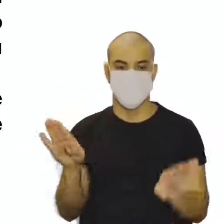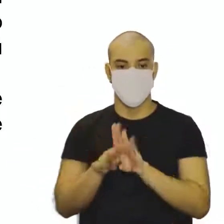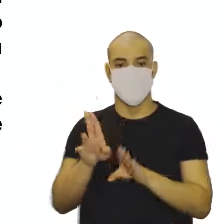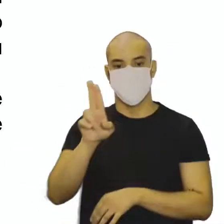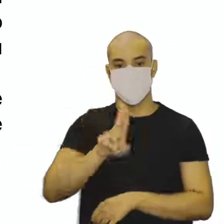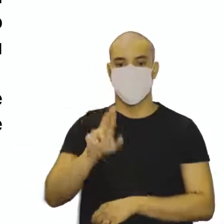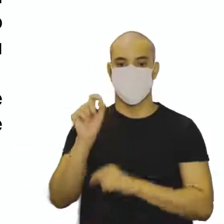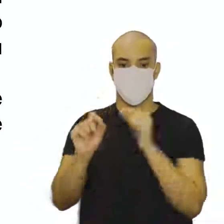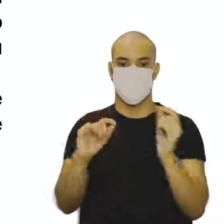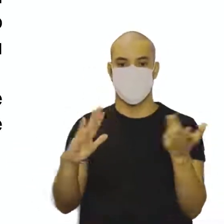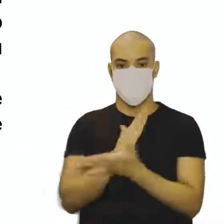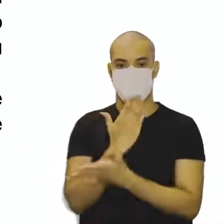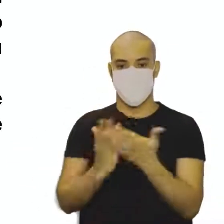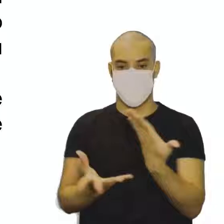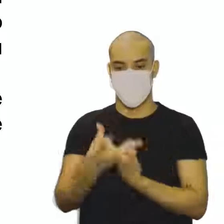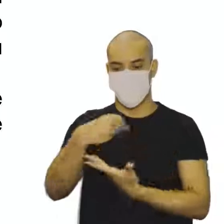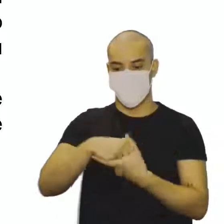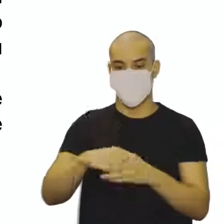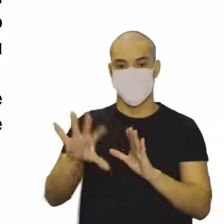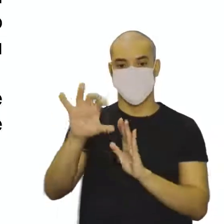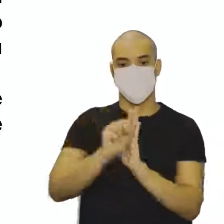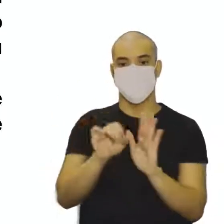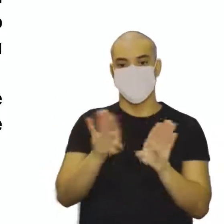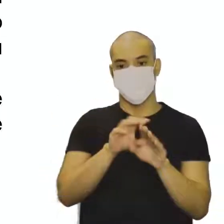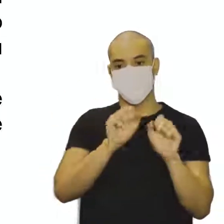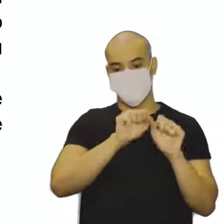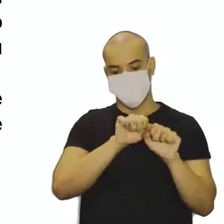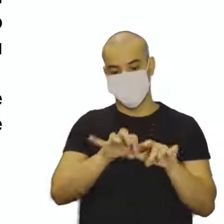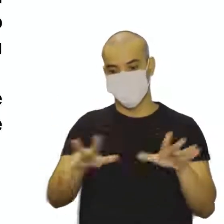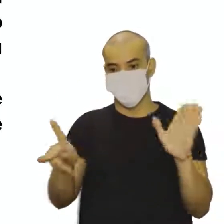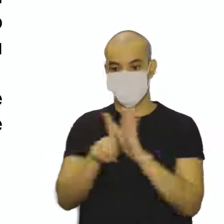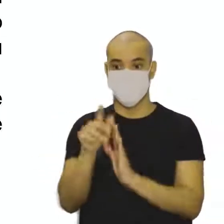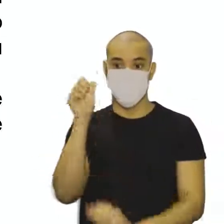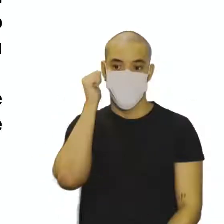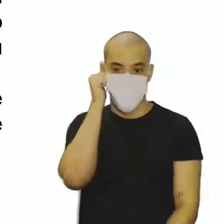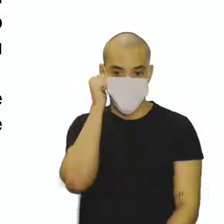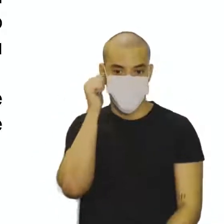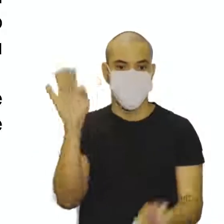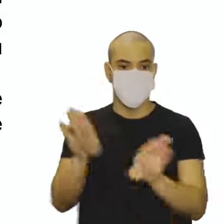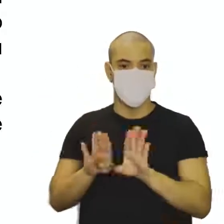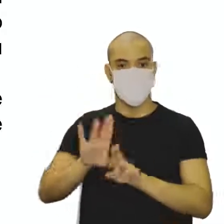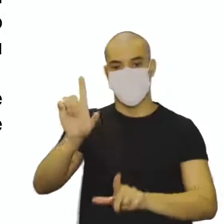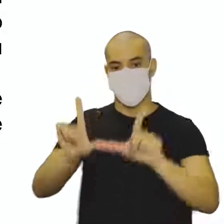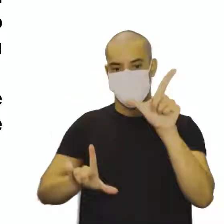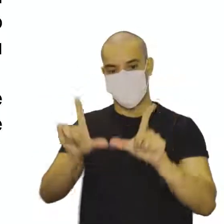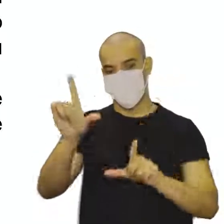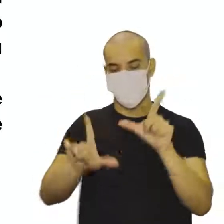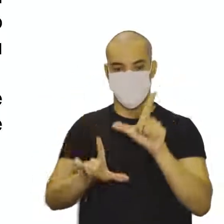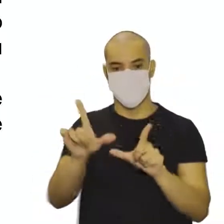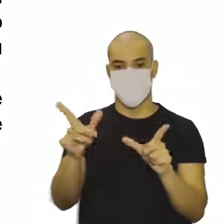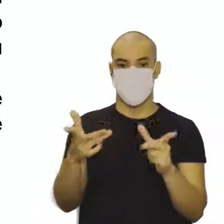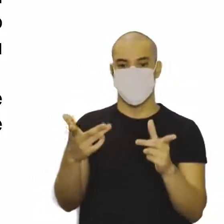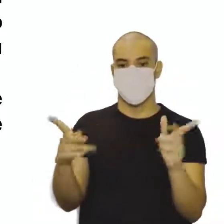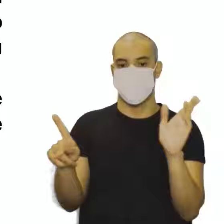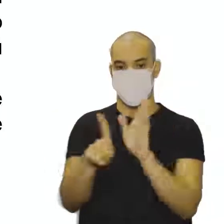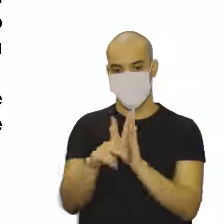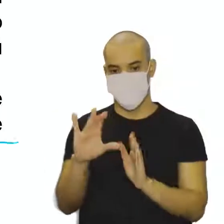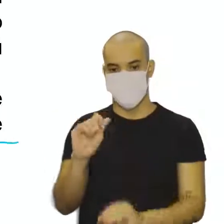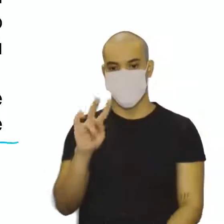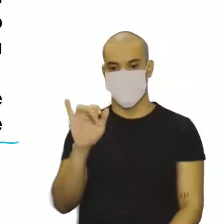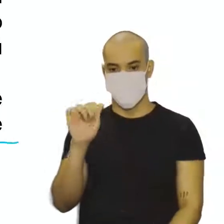são utilizados em recepções e transmissões de rádios e até TV, fontes